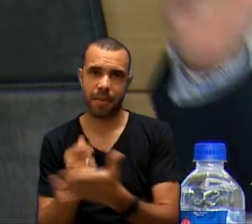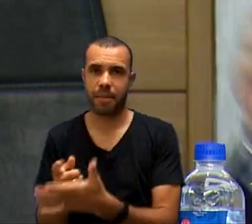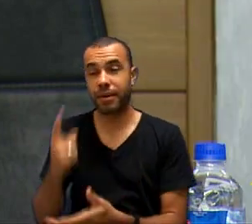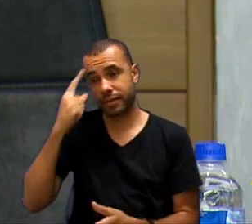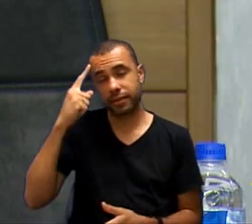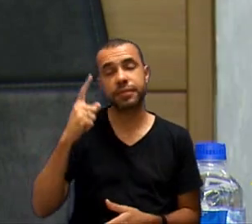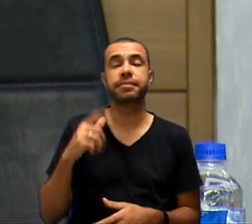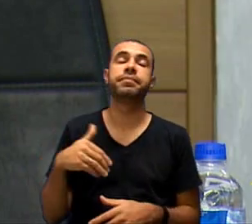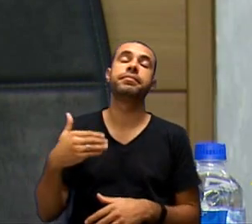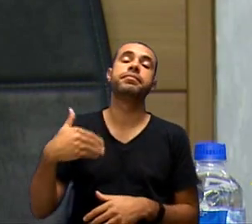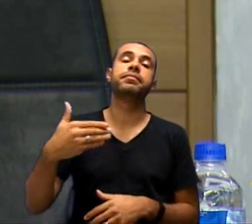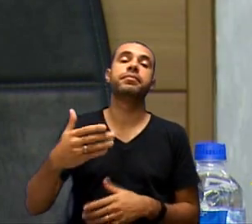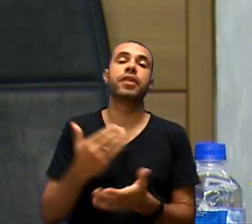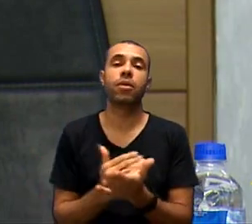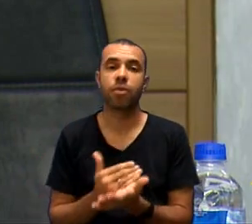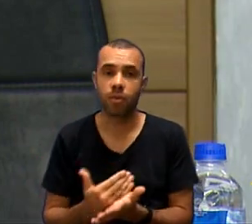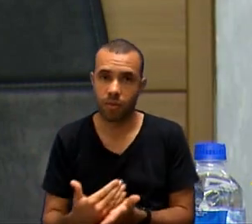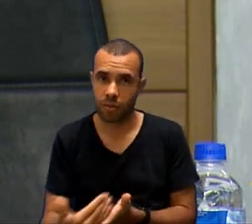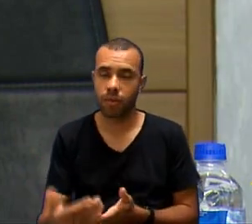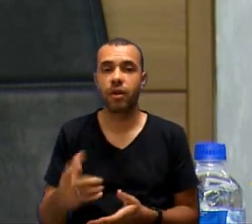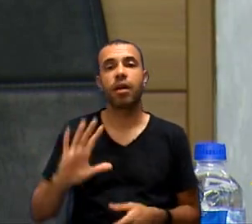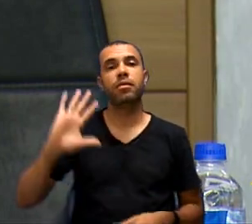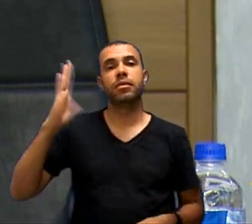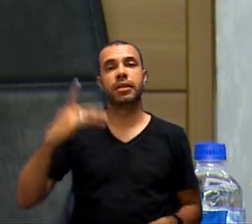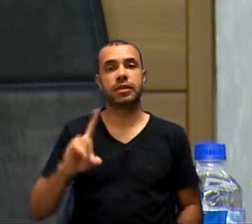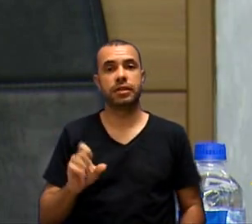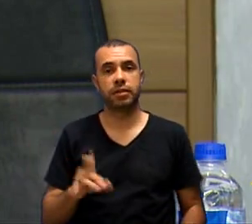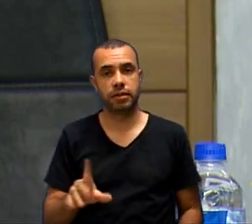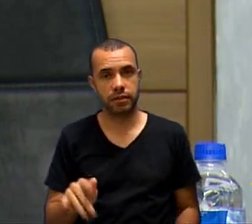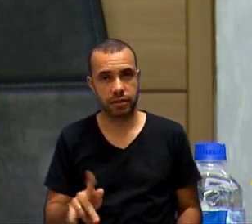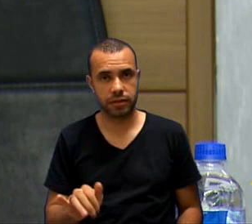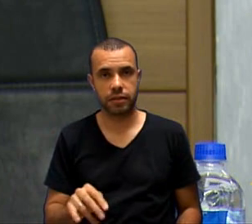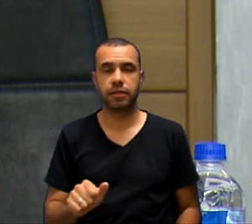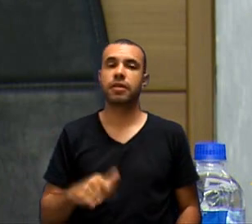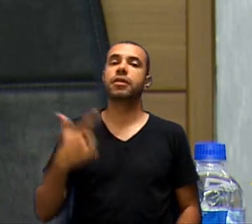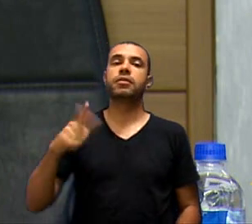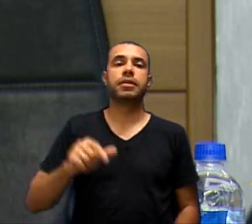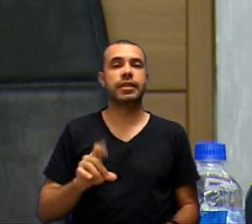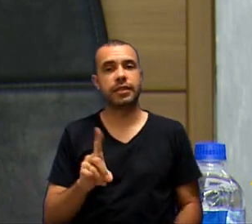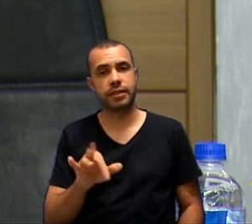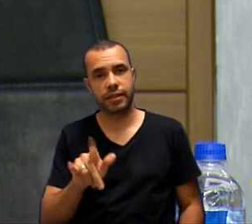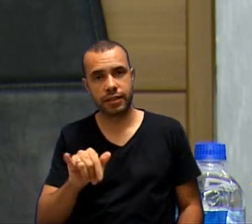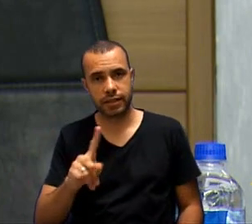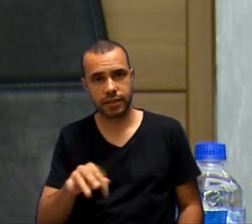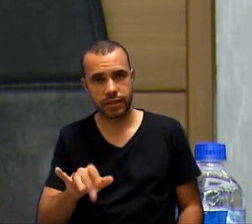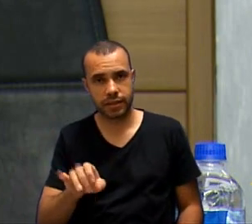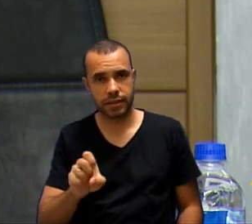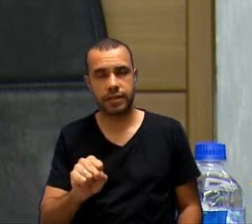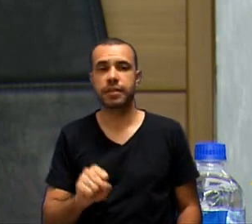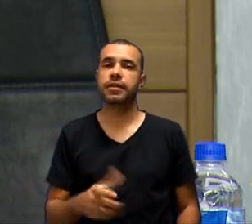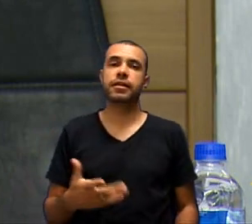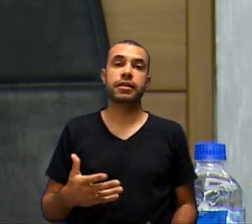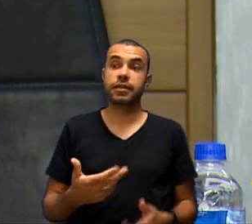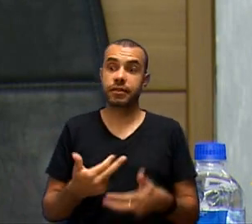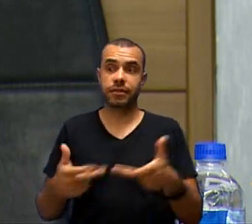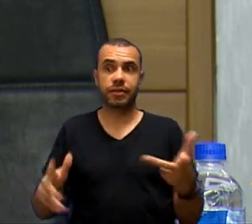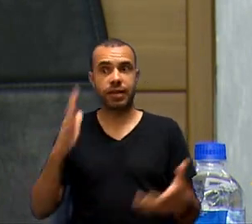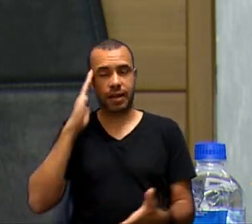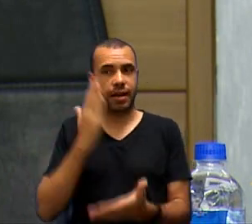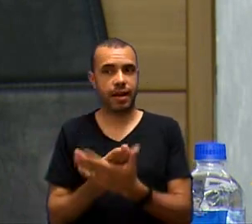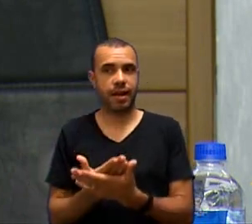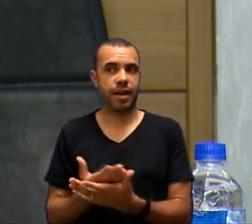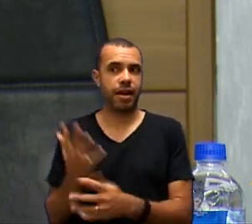aquele. Então, no começo do ano, nós tivemos DGTIL, nós tivemos diretrizes, tudo acreditando que o orçamento da cidade ia